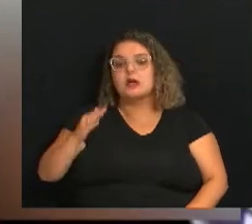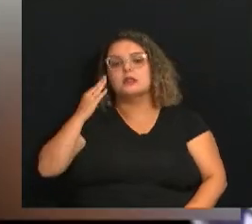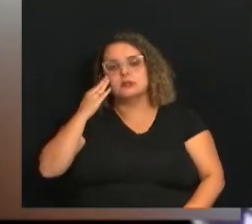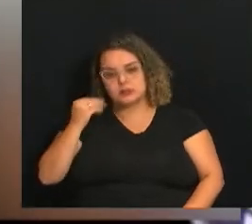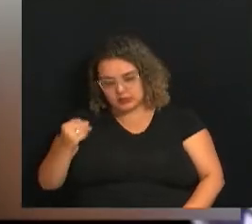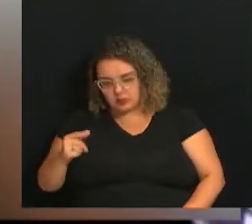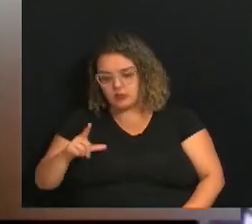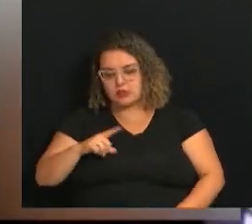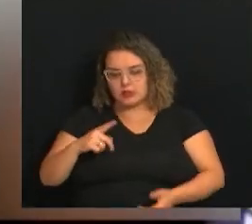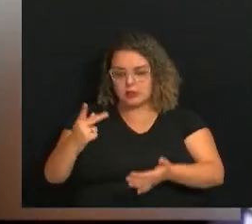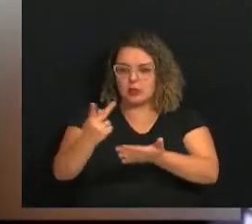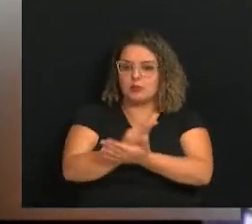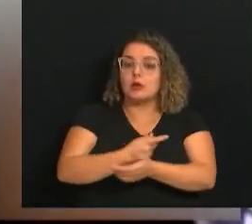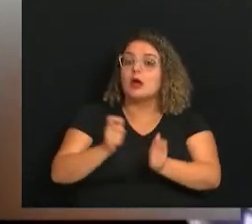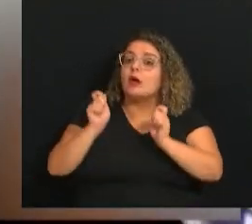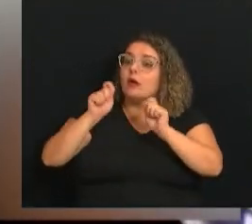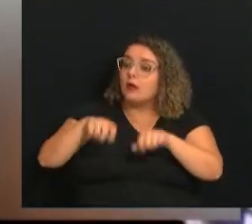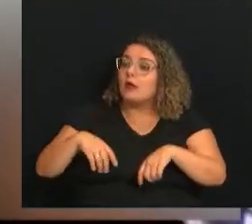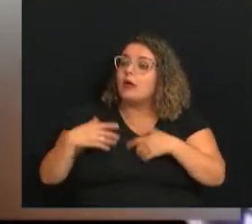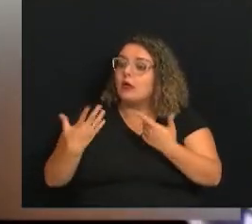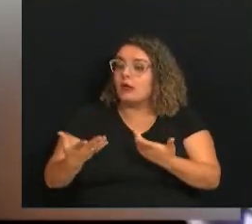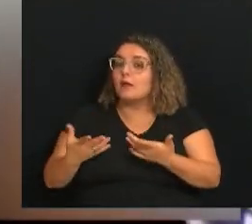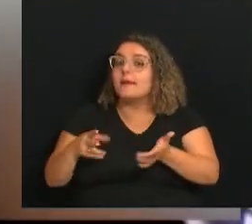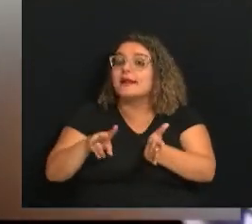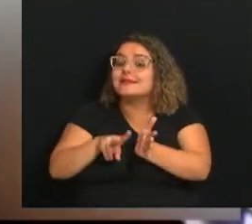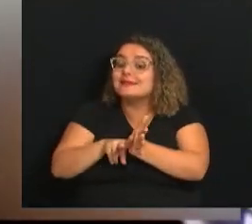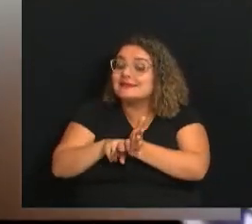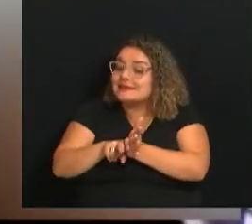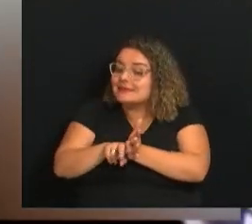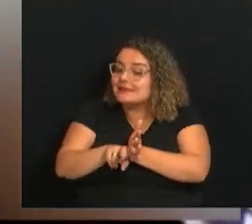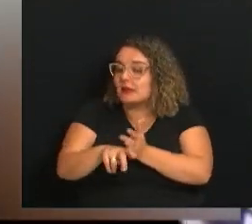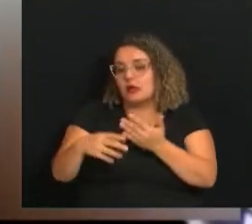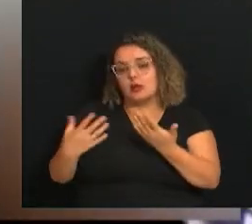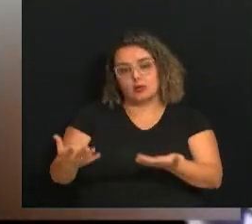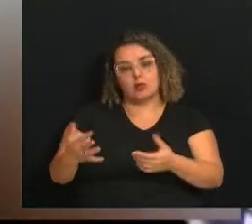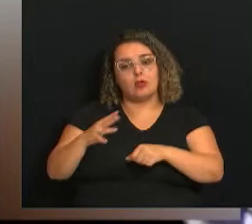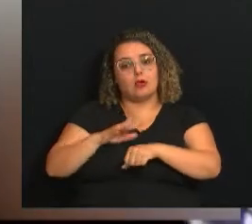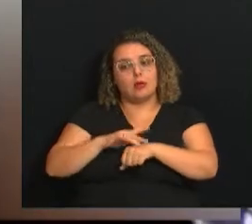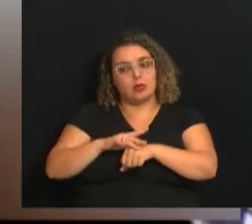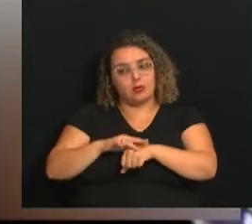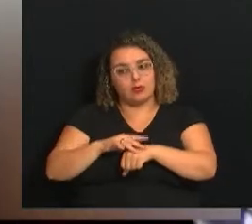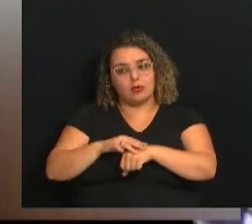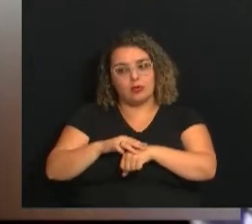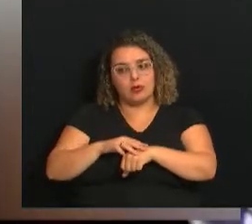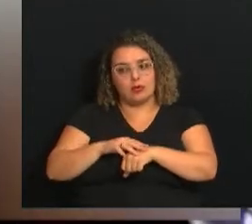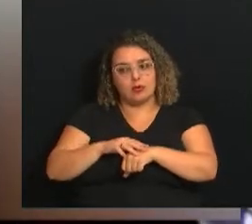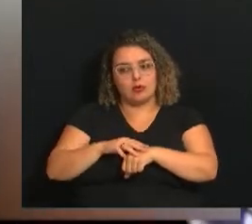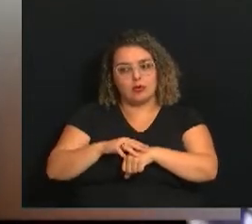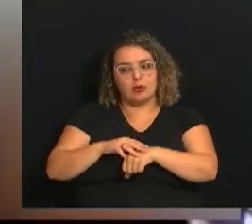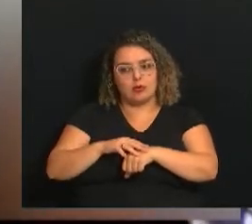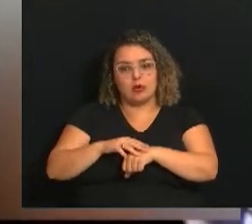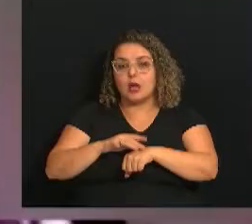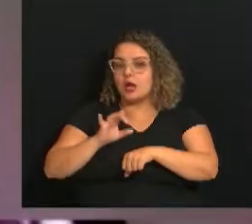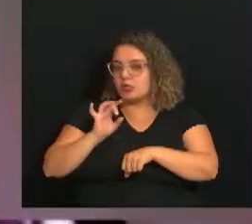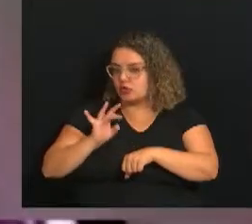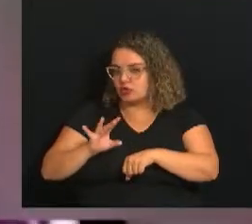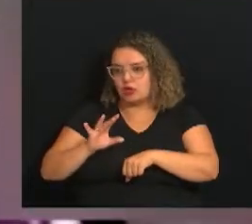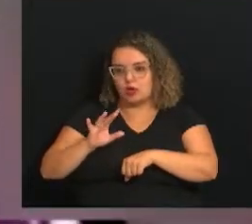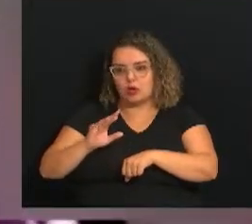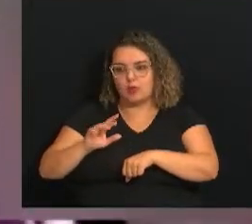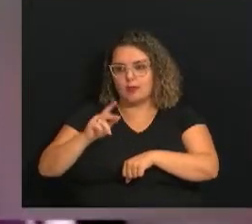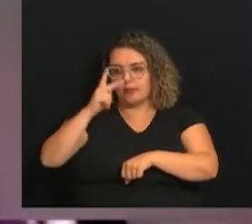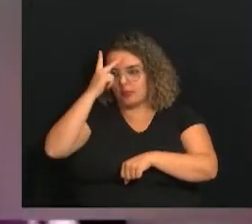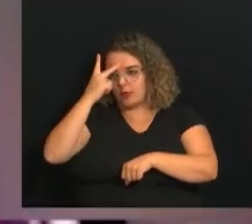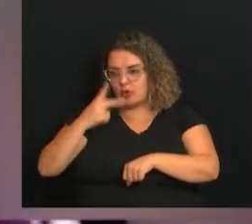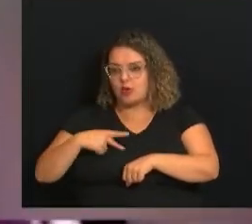capacidade técnica para diagnosticar realmente as doenças, ela ainda continua com o médico oftalmologista. A